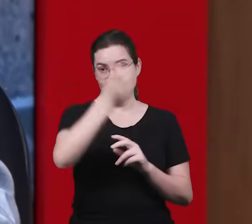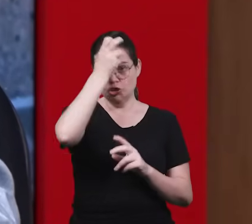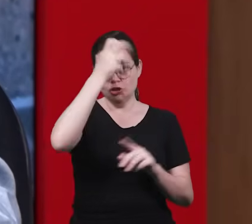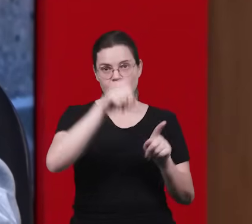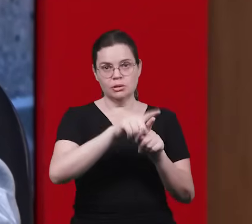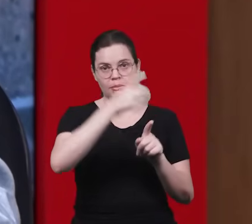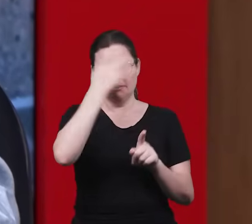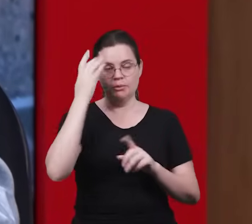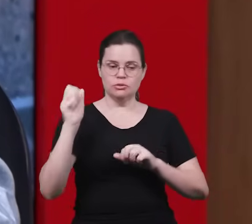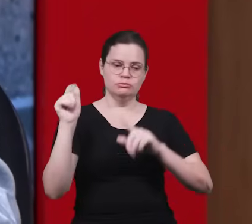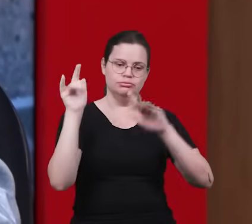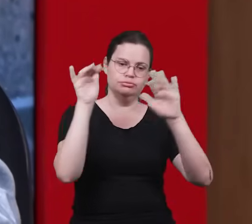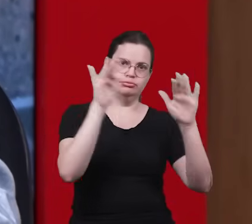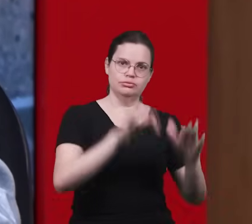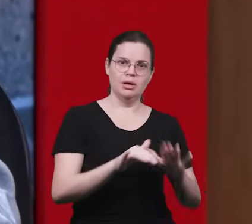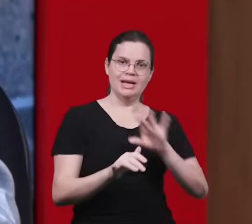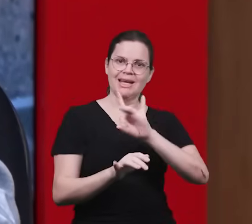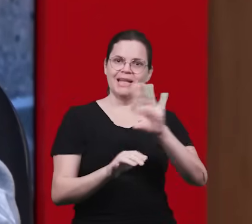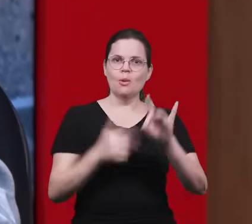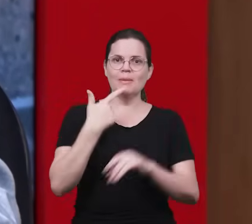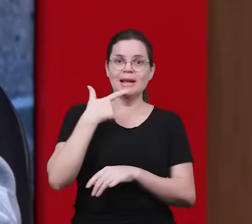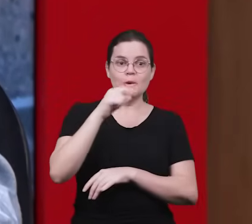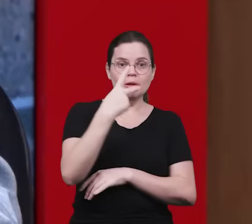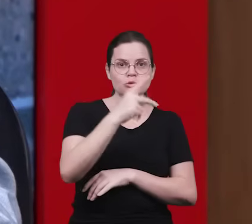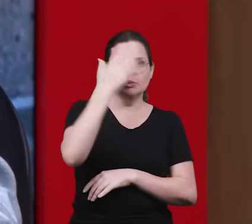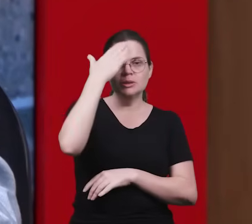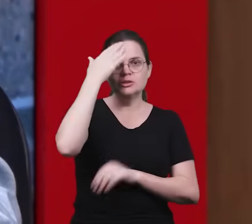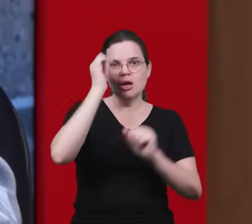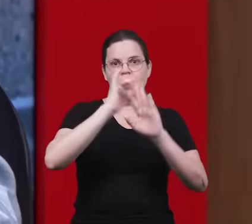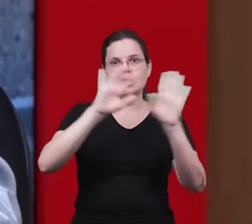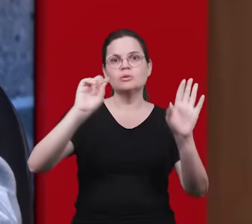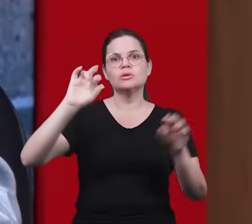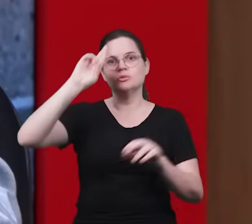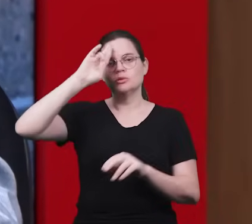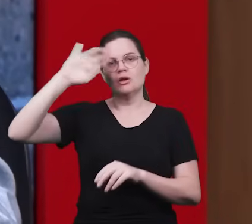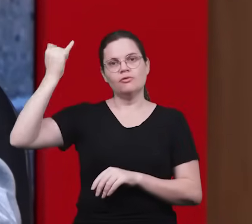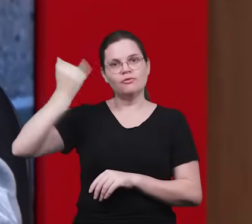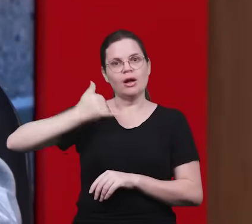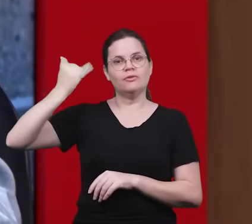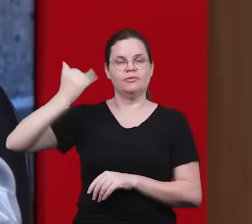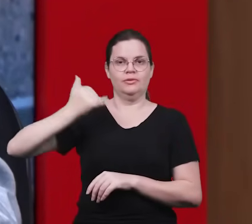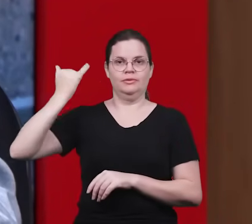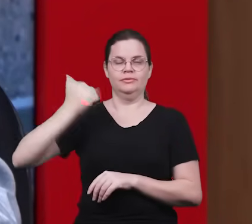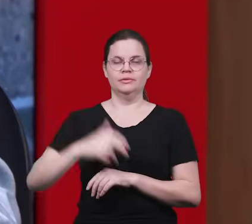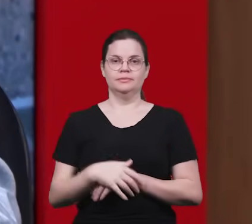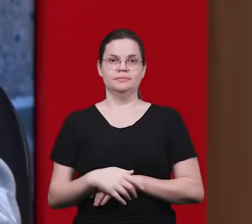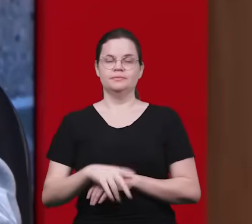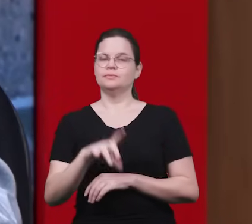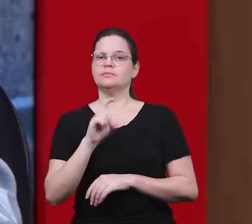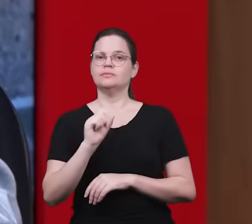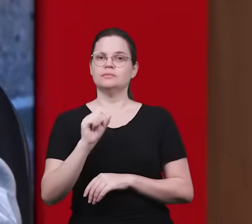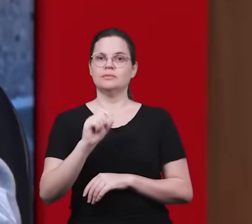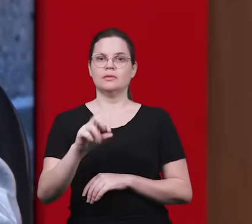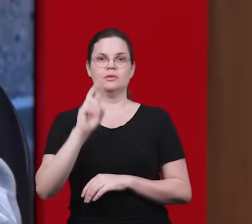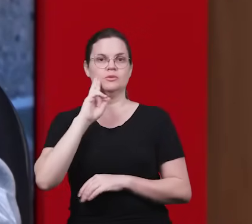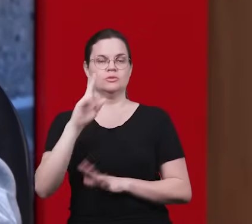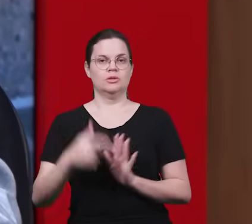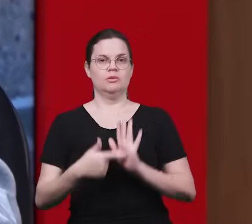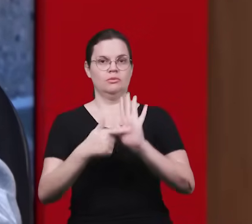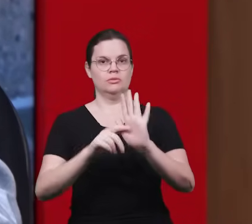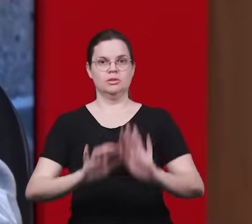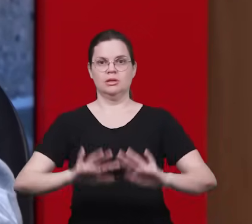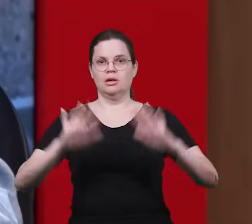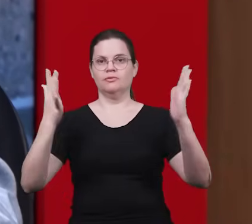Egito, e cada um recebeu na sua própria língua. O que o senhor estava mostrando ali naquela primeira festa, naquele